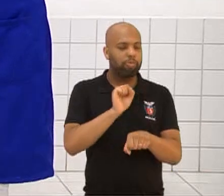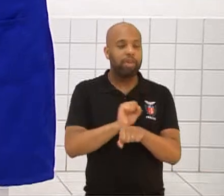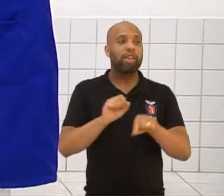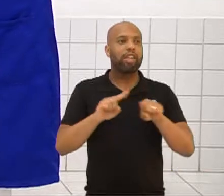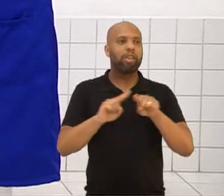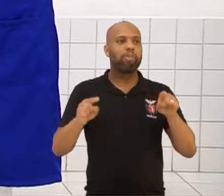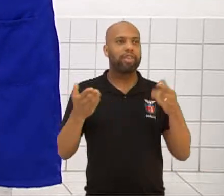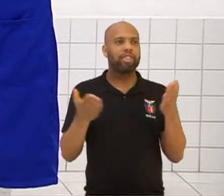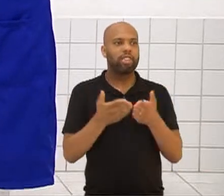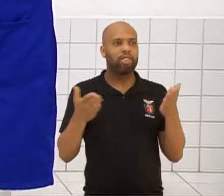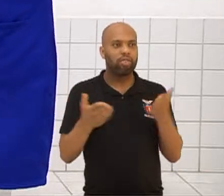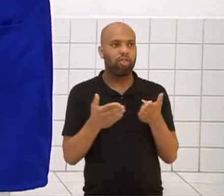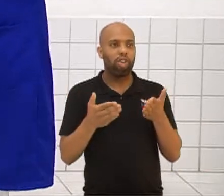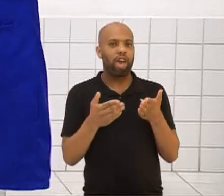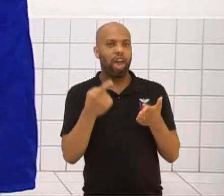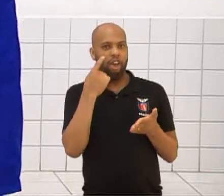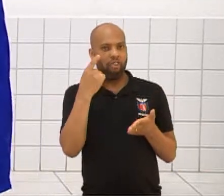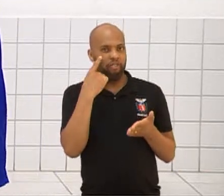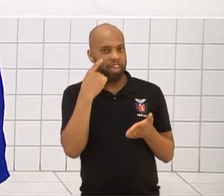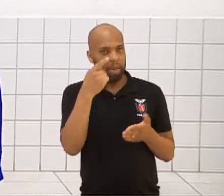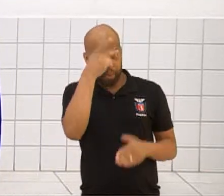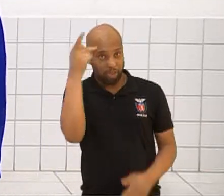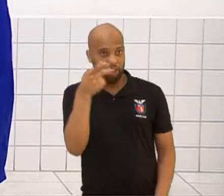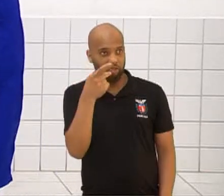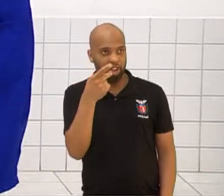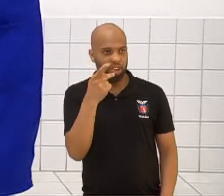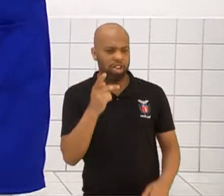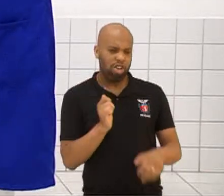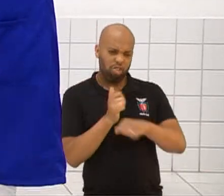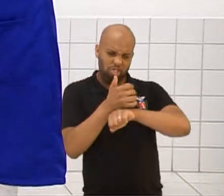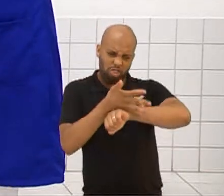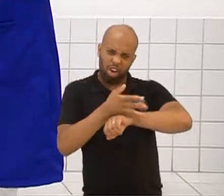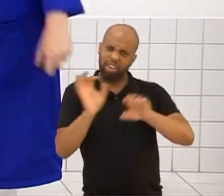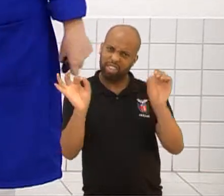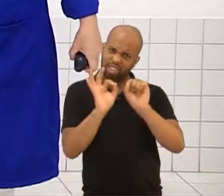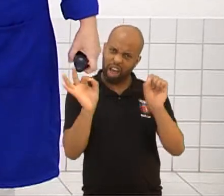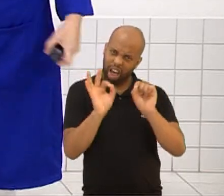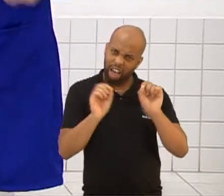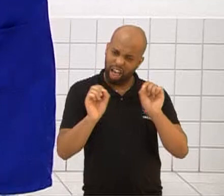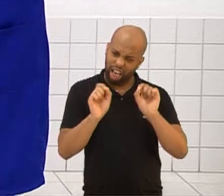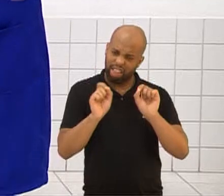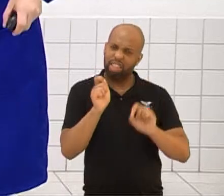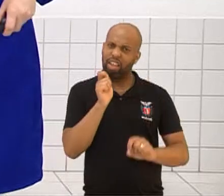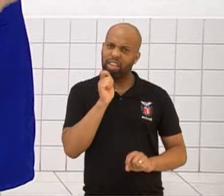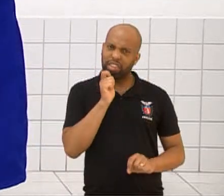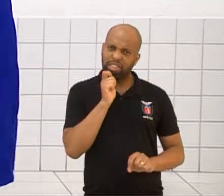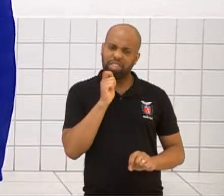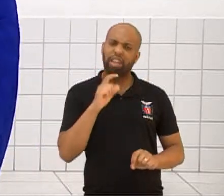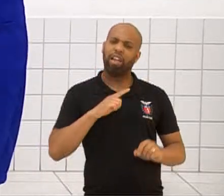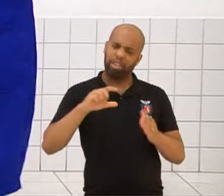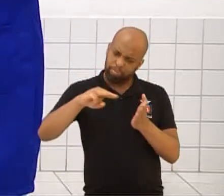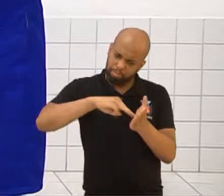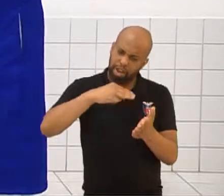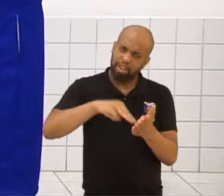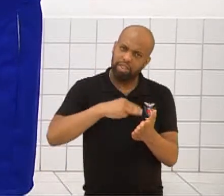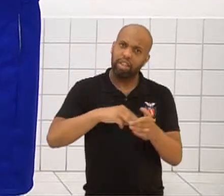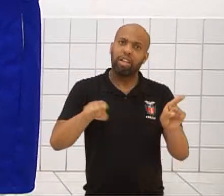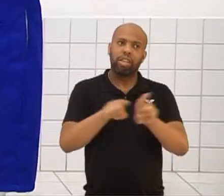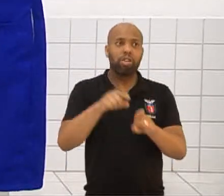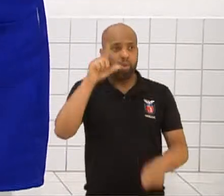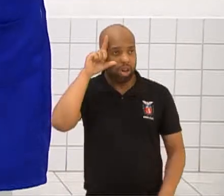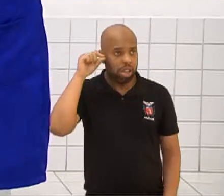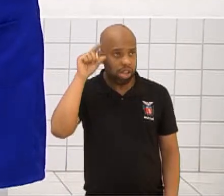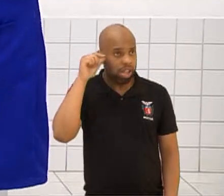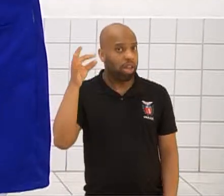continuar, vamos fazer umas chamadinhas. Pessoal de Foz do Iguaçu, não vi nada aqui ainda de vocês. Manda uma perguntinha aí para nós. Guarapuava, Ponta Grossa